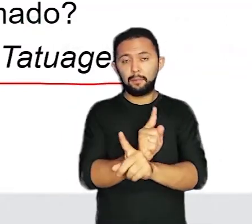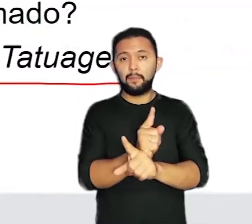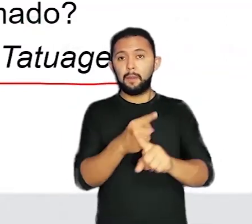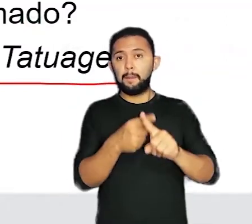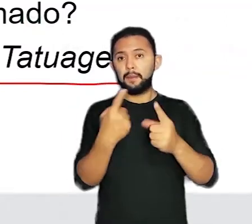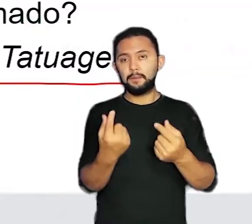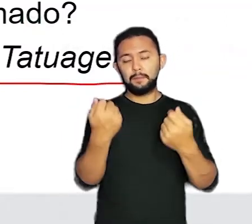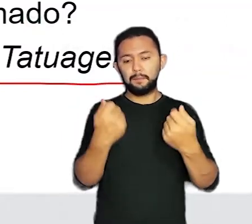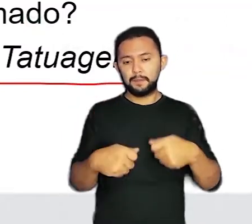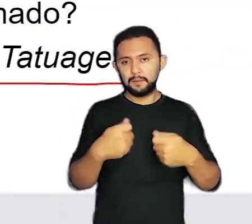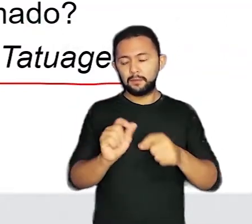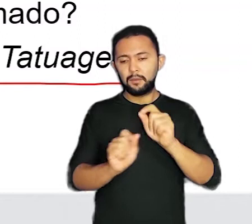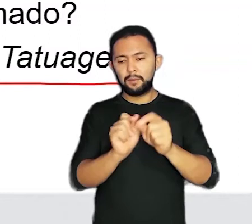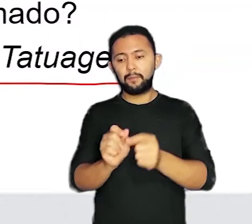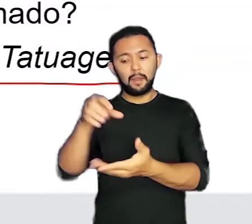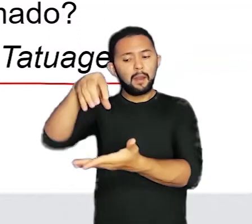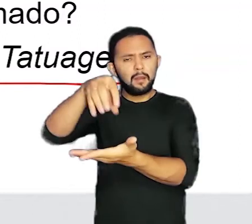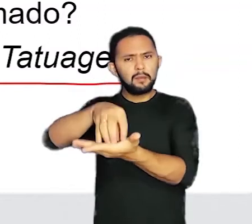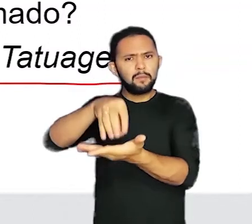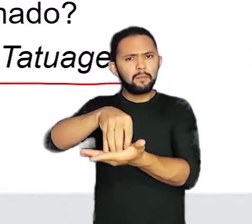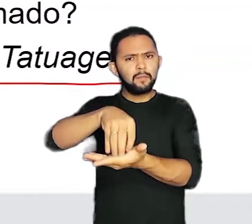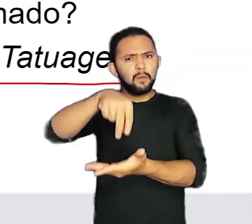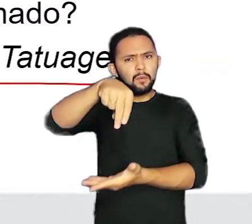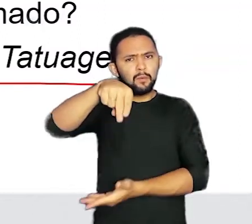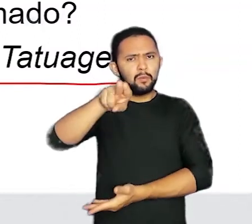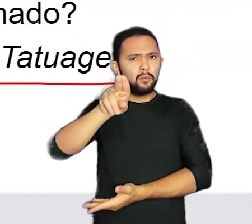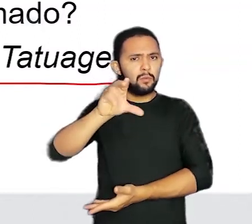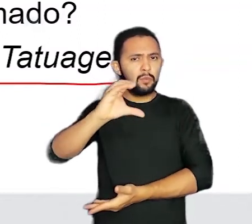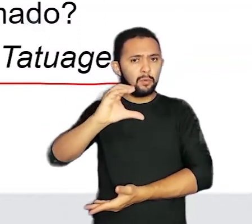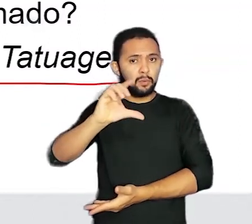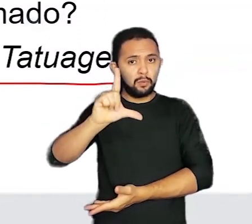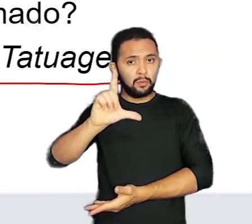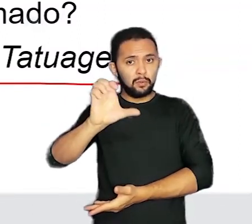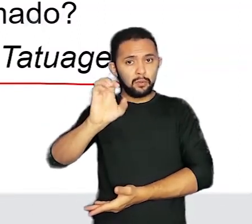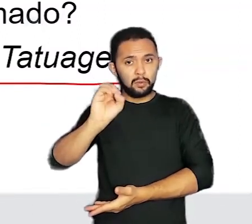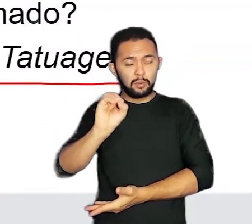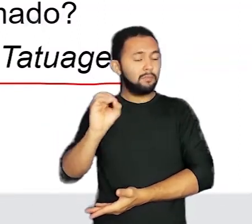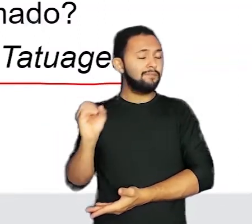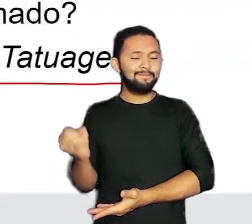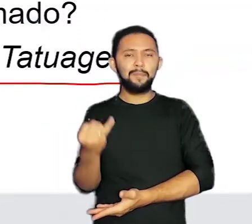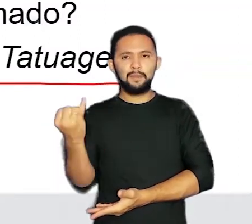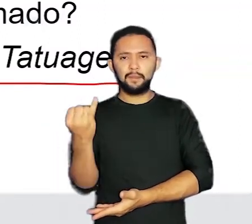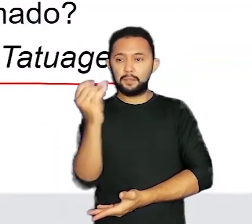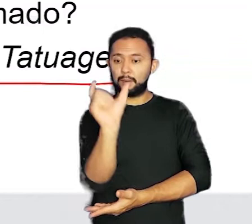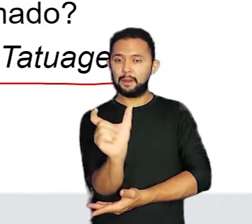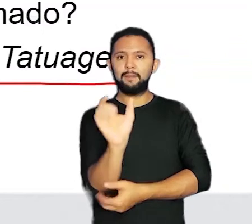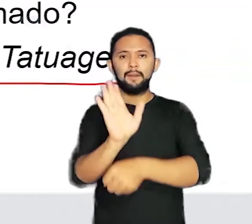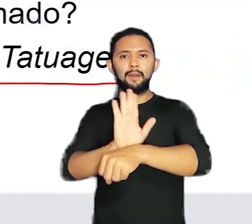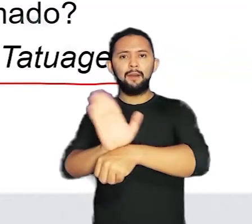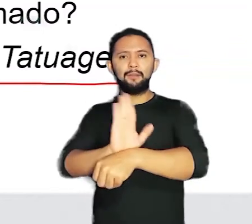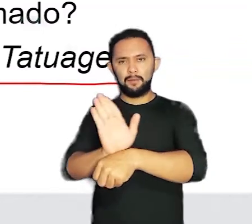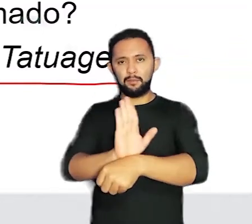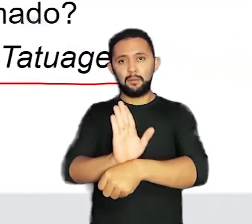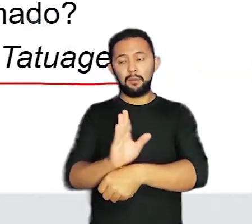dentro do sujeito. O que é mais importante de todas as palavras é o filme. O filme foi premiado, tá bom? Então, eu só tenho um